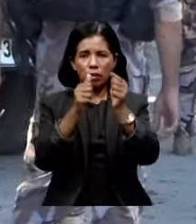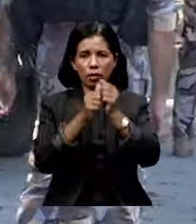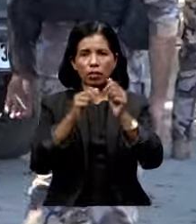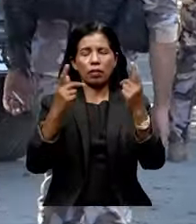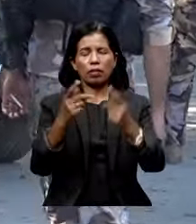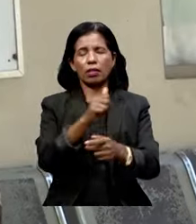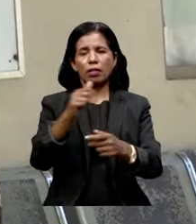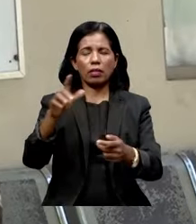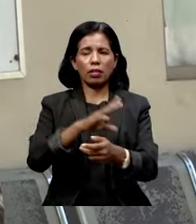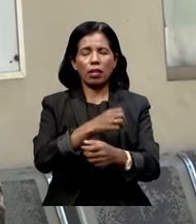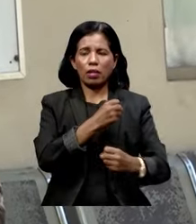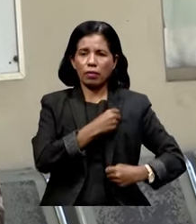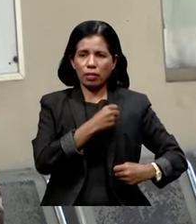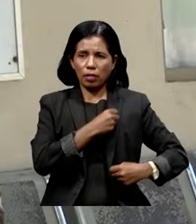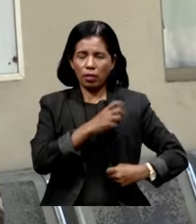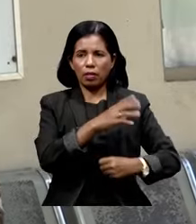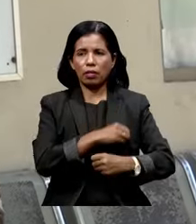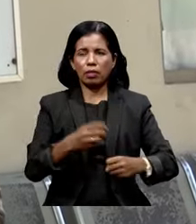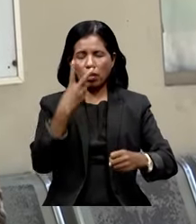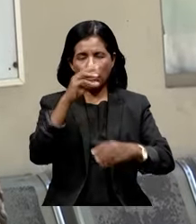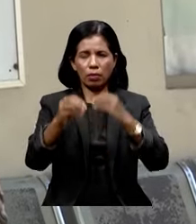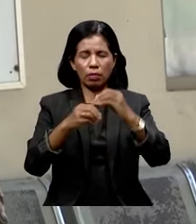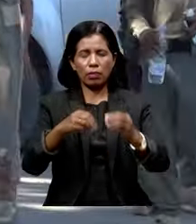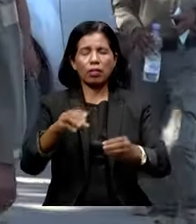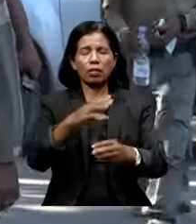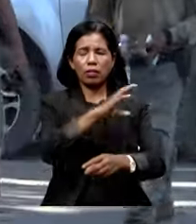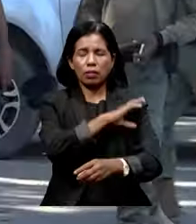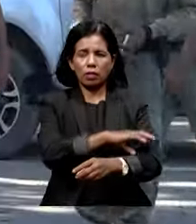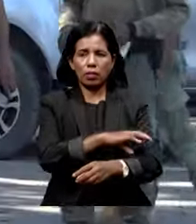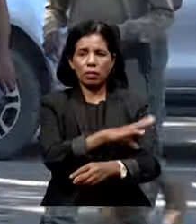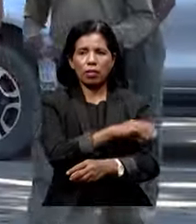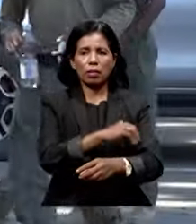componente aéreo FFDTL, onde reforça a segurança e aeroporto internacional de